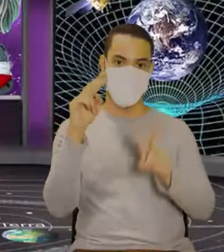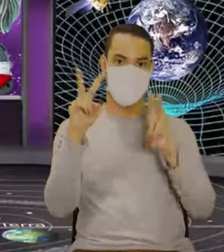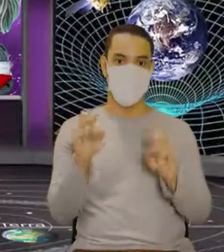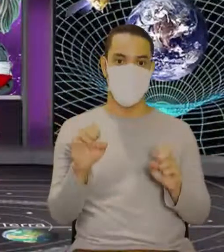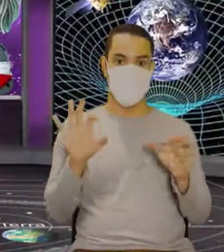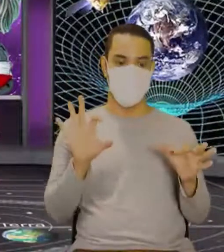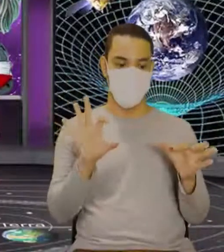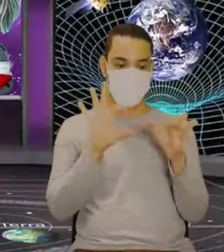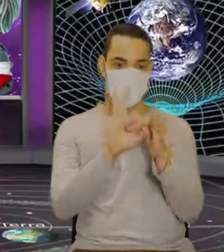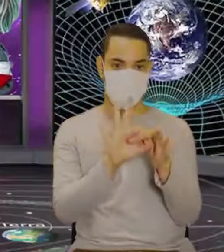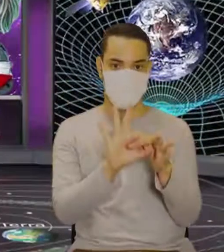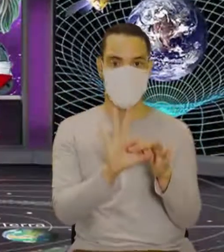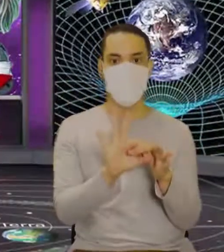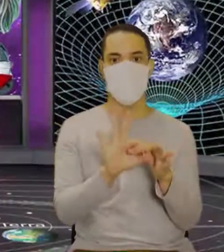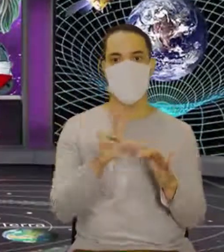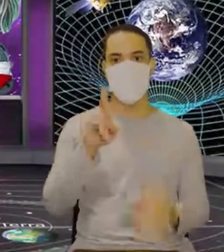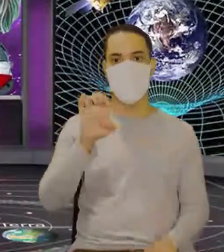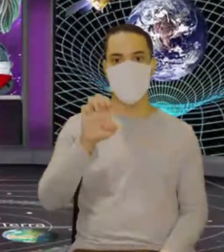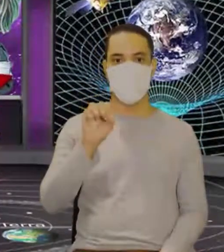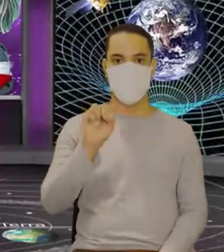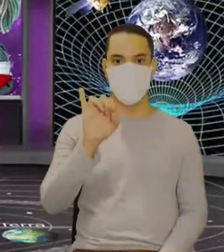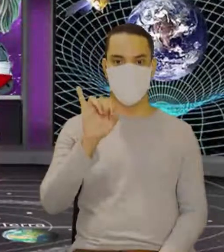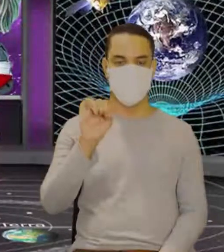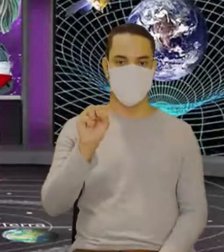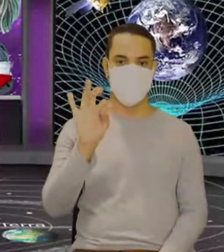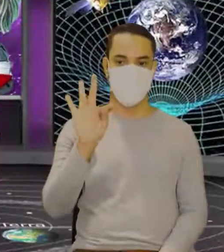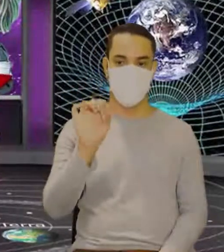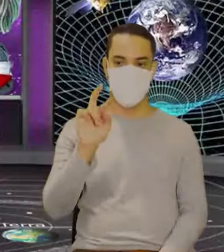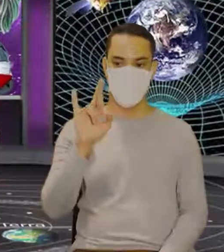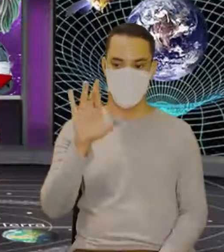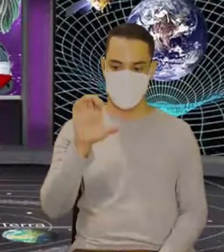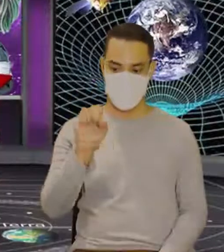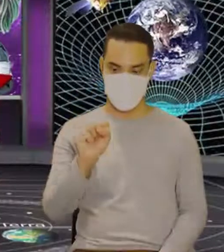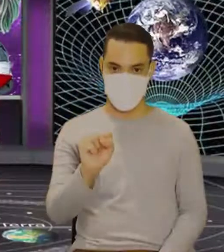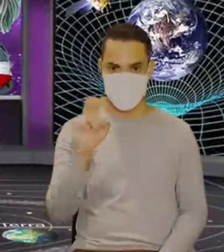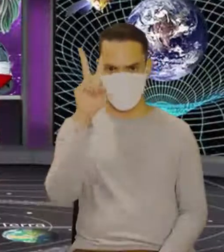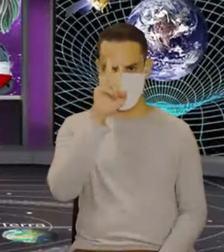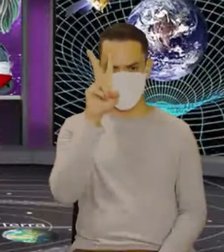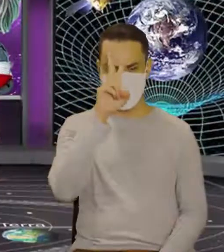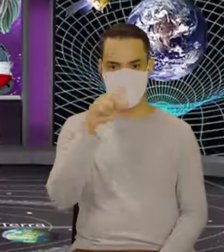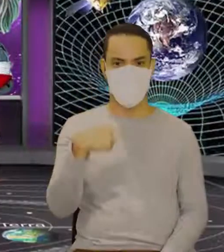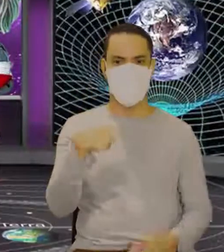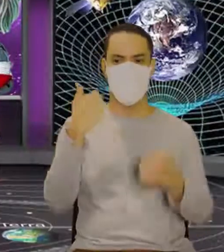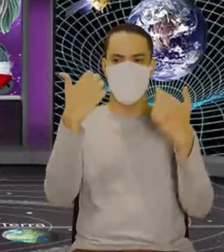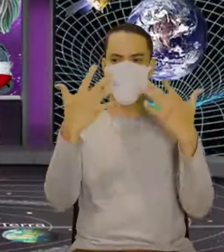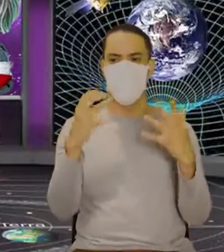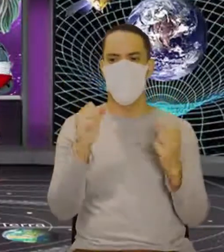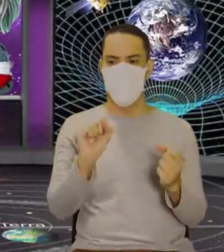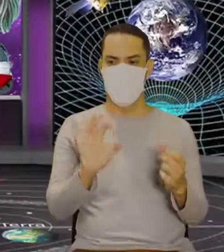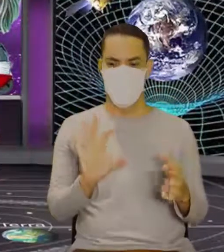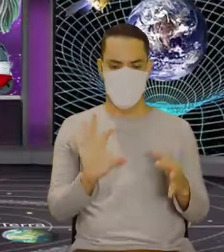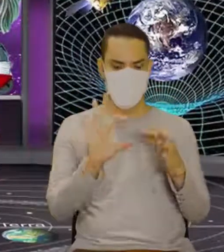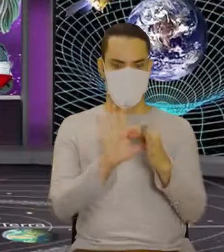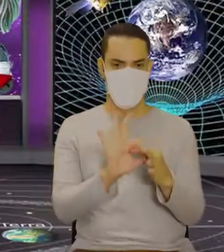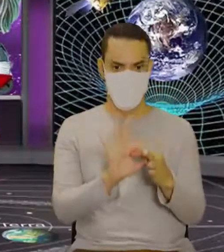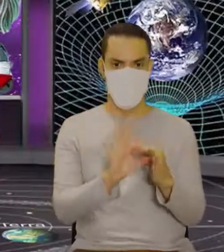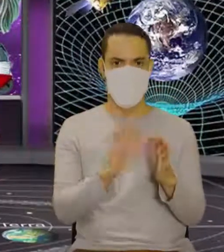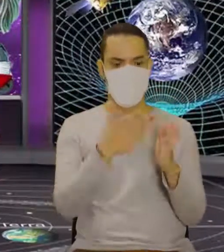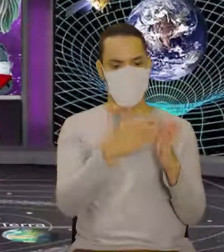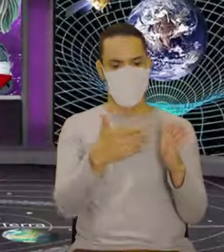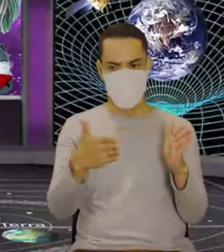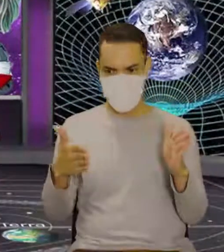de resistores? Vocês lembram que nós falamos que os resistores, eles podem ser associados em